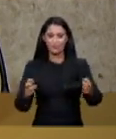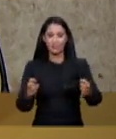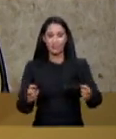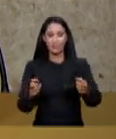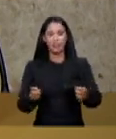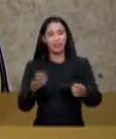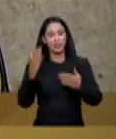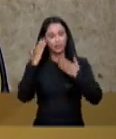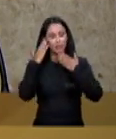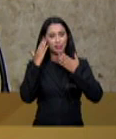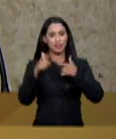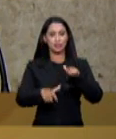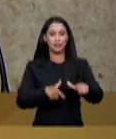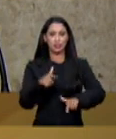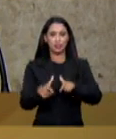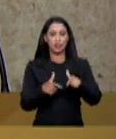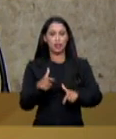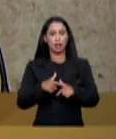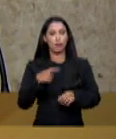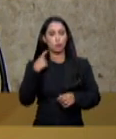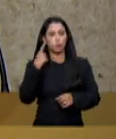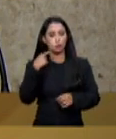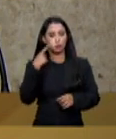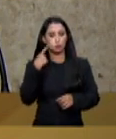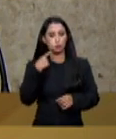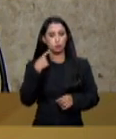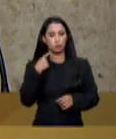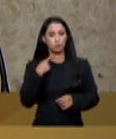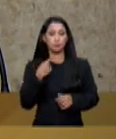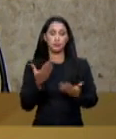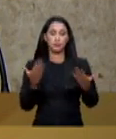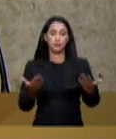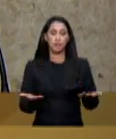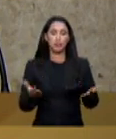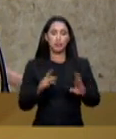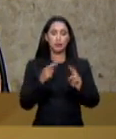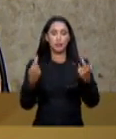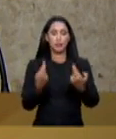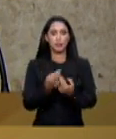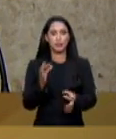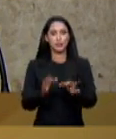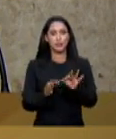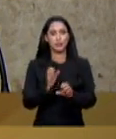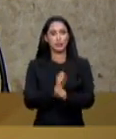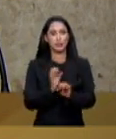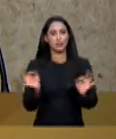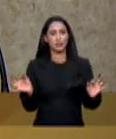Agradeço aos colaboradores, advogados, e declaro, então, encerrada a sessão.